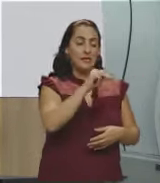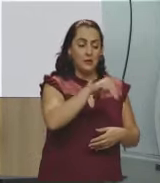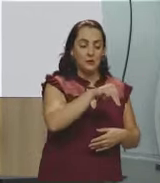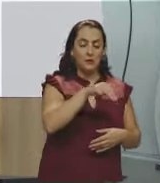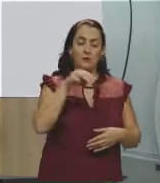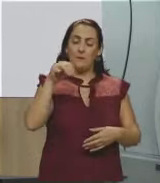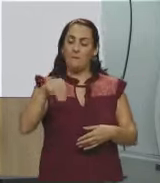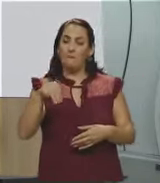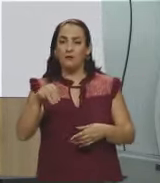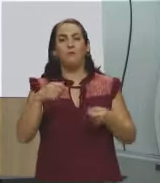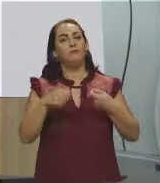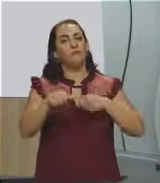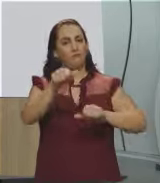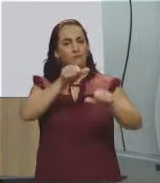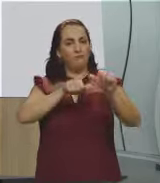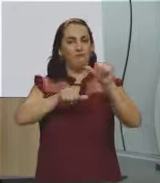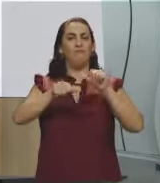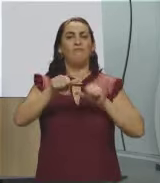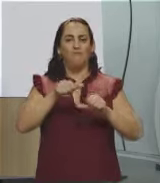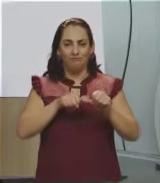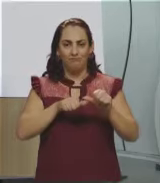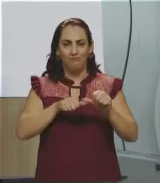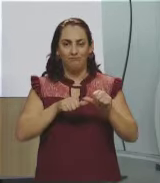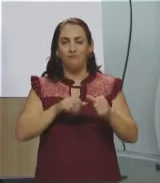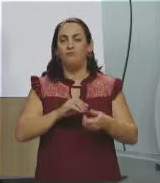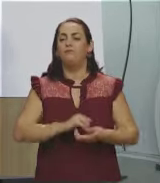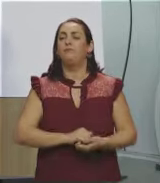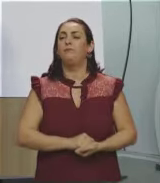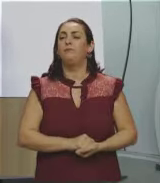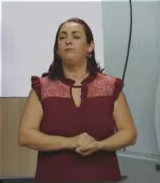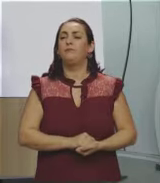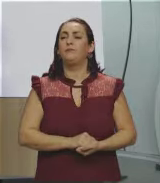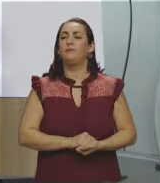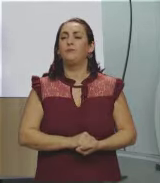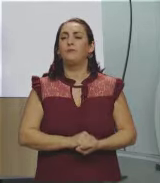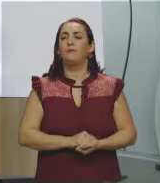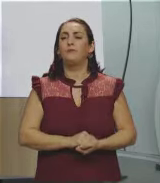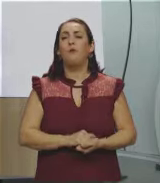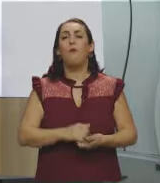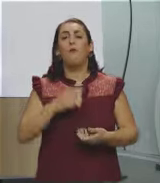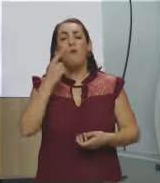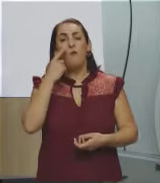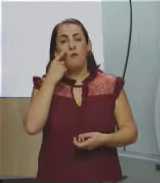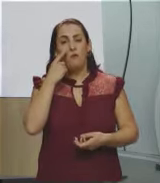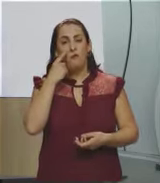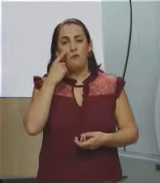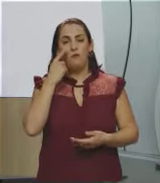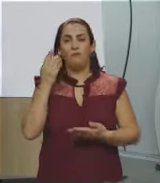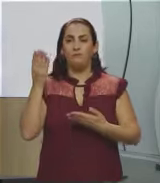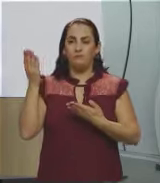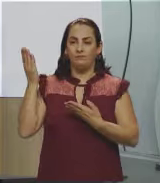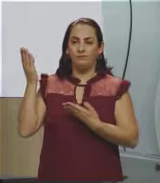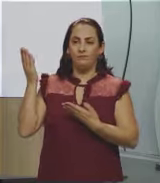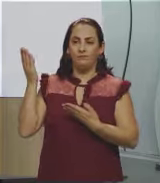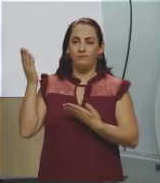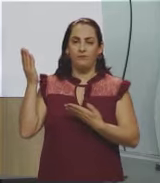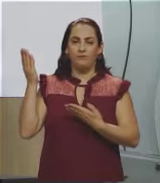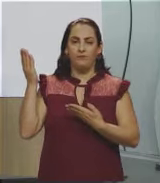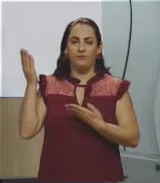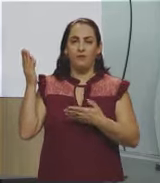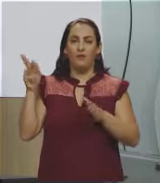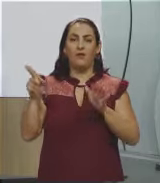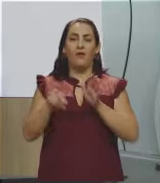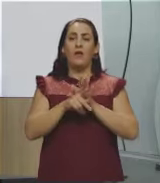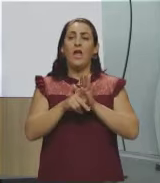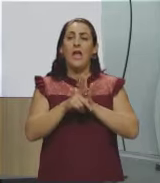adaptação para resolver o problema, tá? Então aqui, gente, a partir desse momento, o nosso